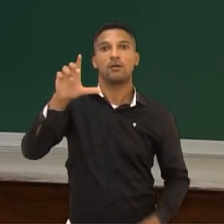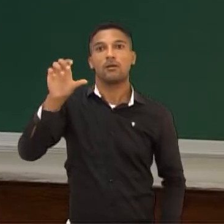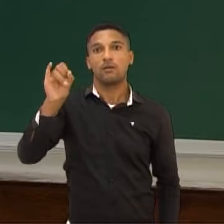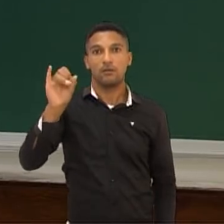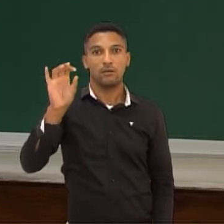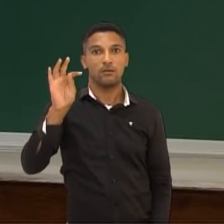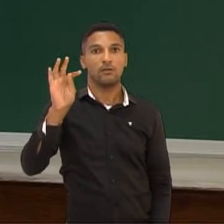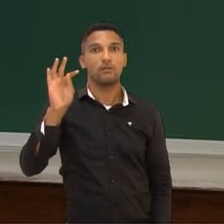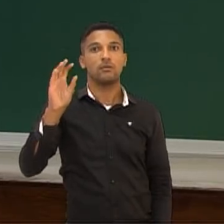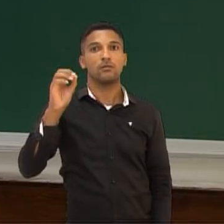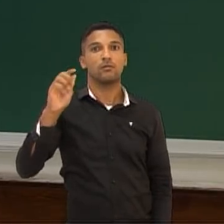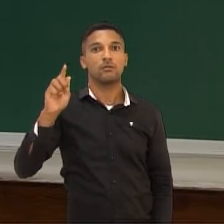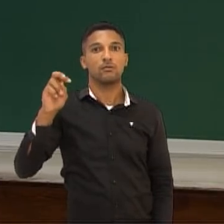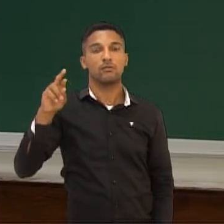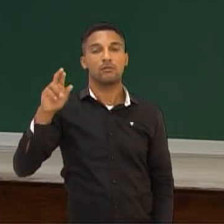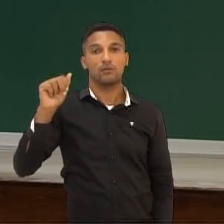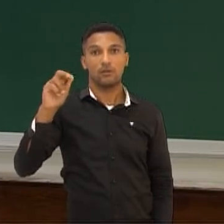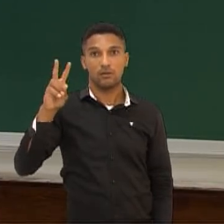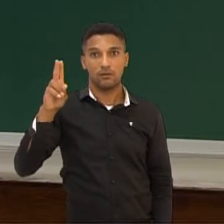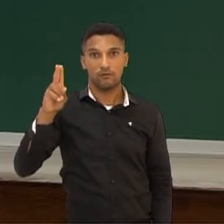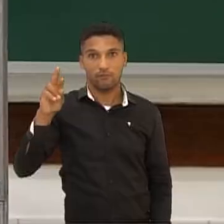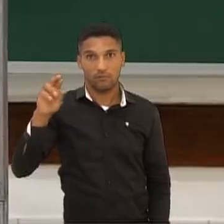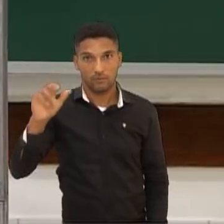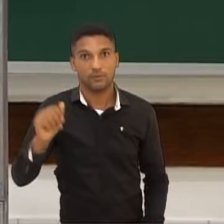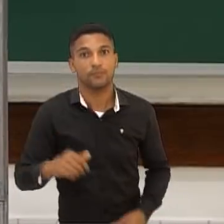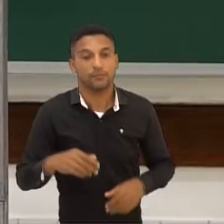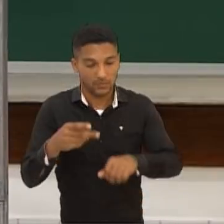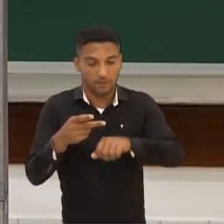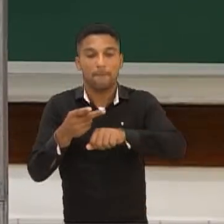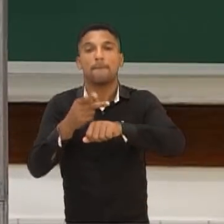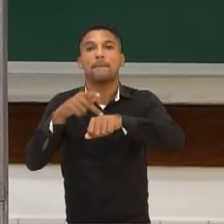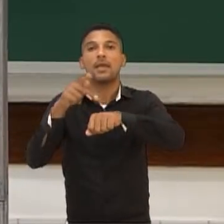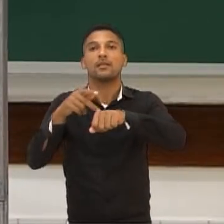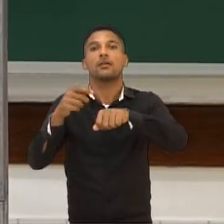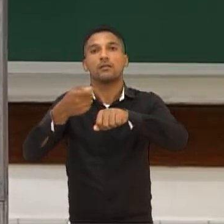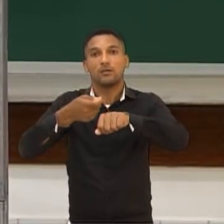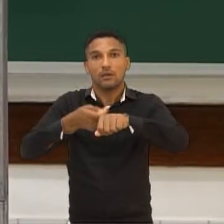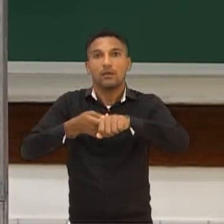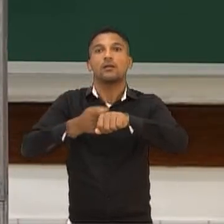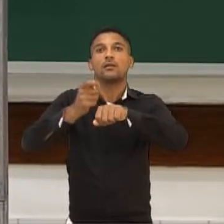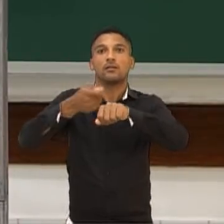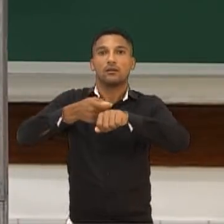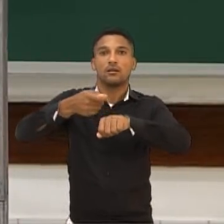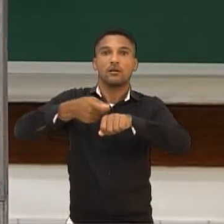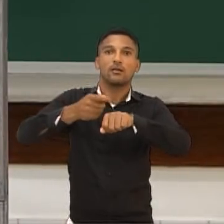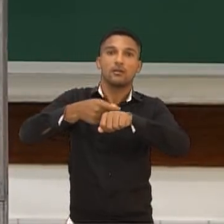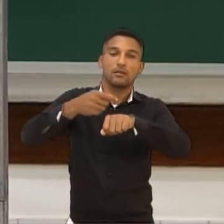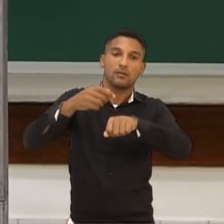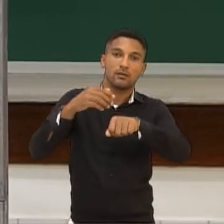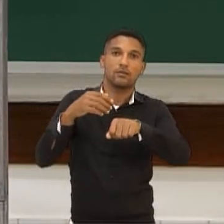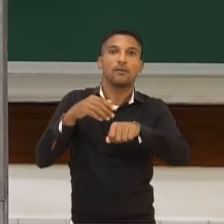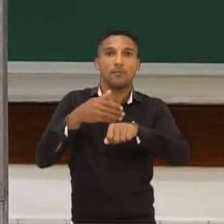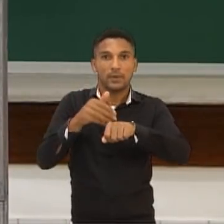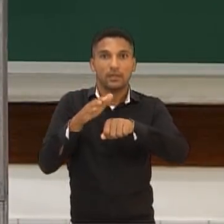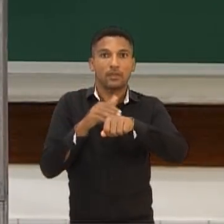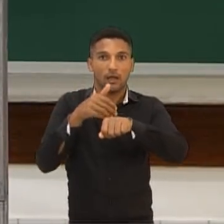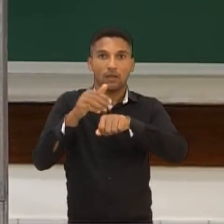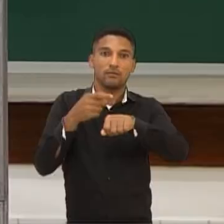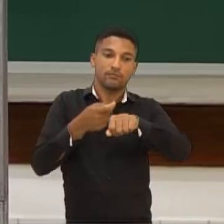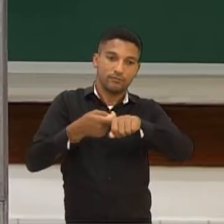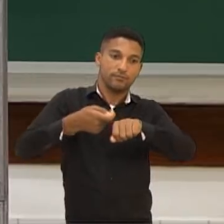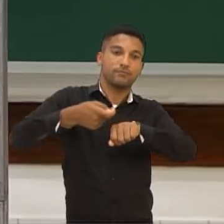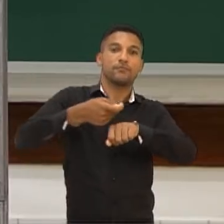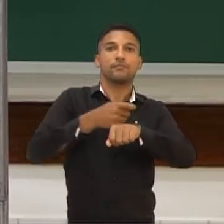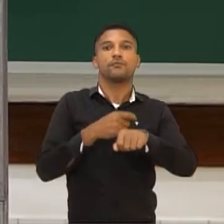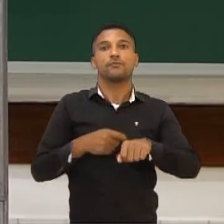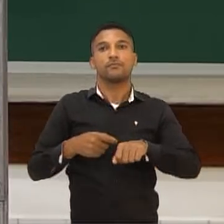pintura nessa pedra. Então, espero que tenha ficado aí bem claro para vocês. Falamos também sobre as tintas, né? Cada elemento